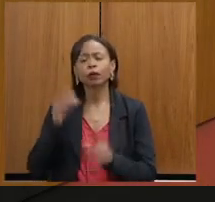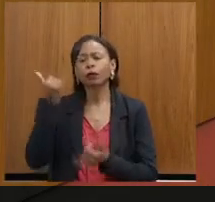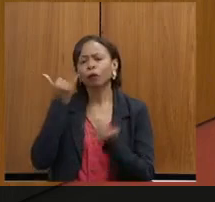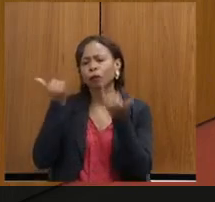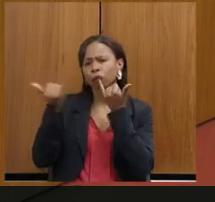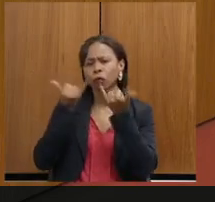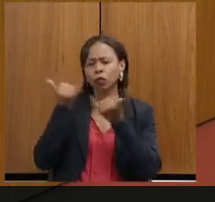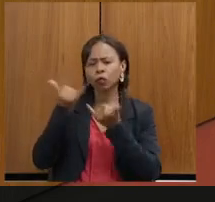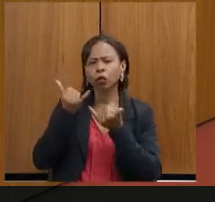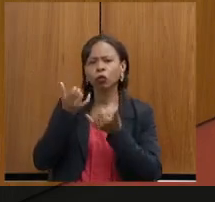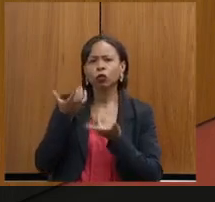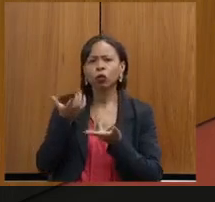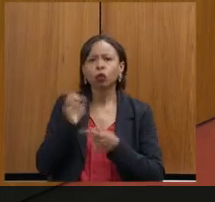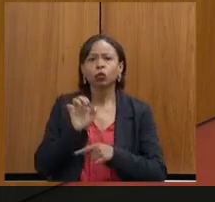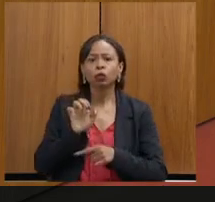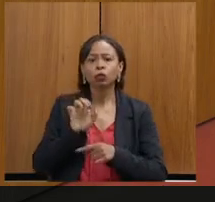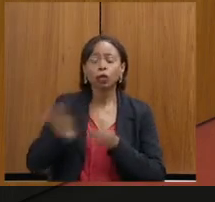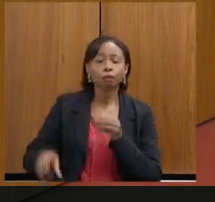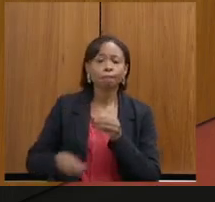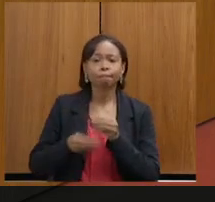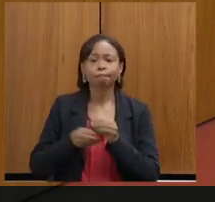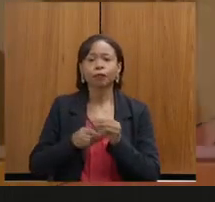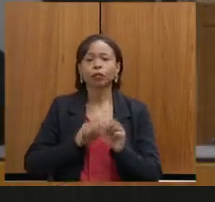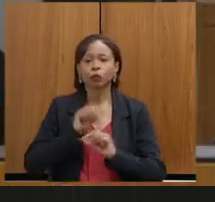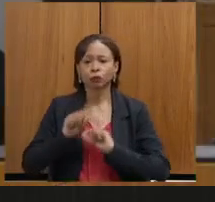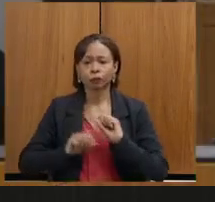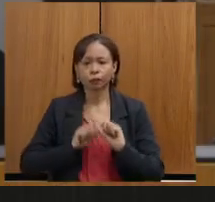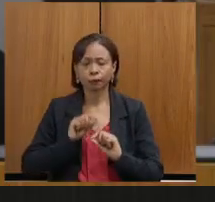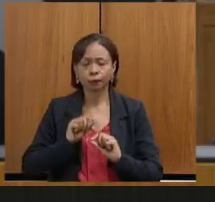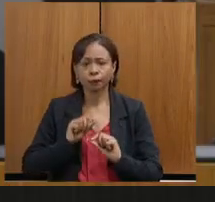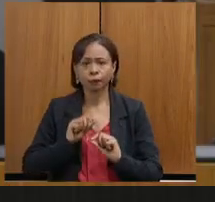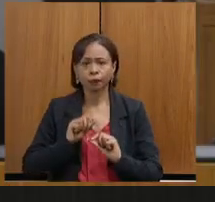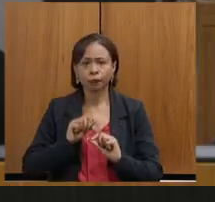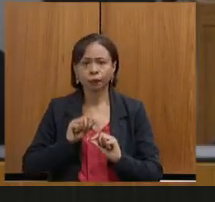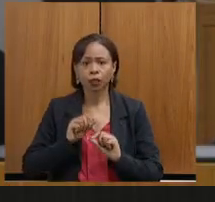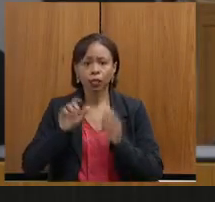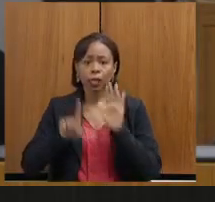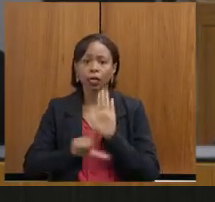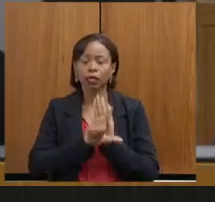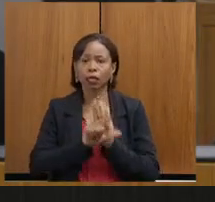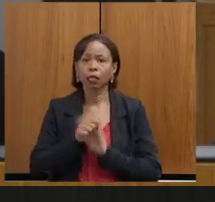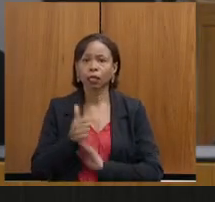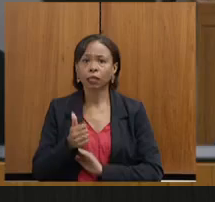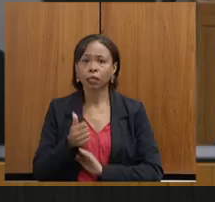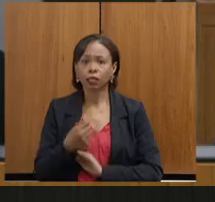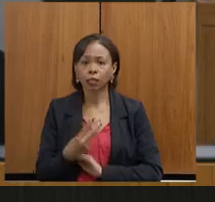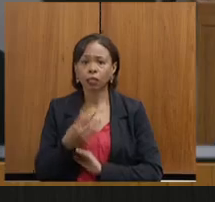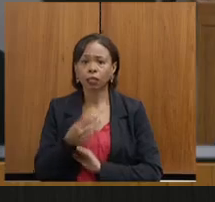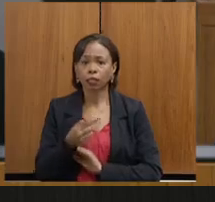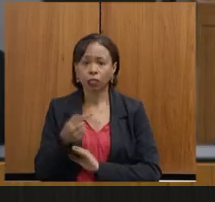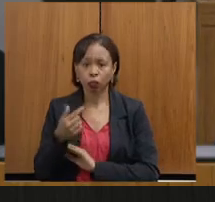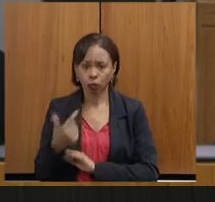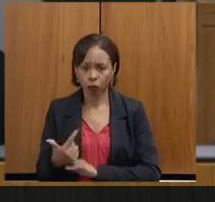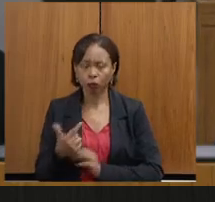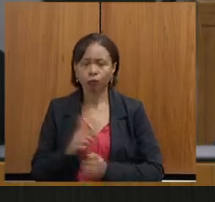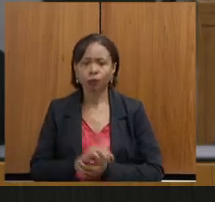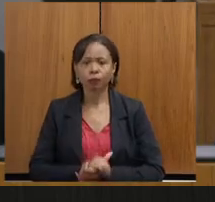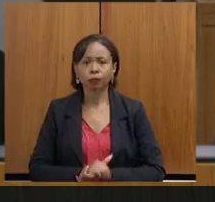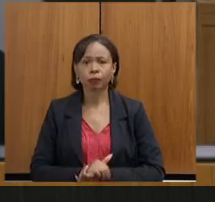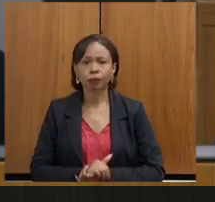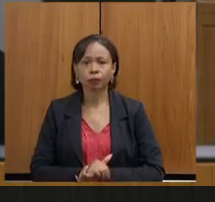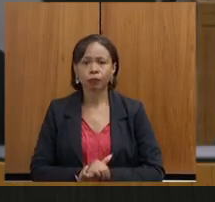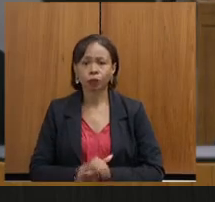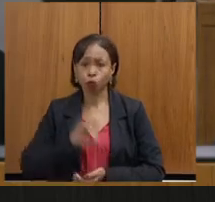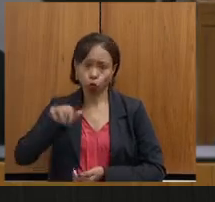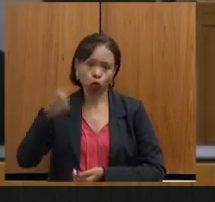pedir informações acerca dos Estados de implementação a qual altera lei 3772 lei de